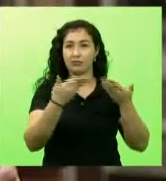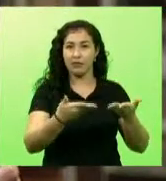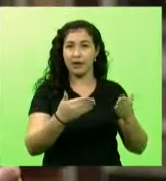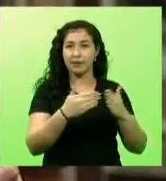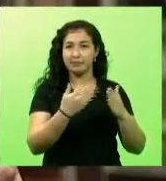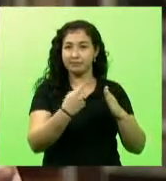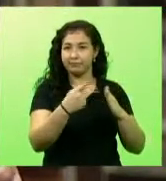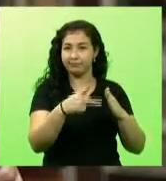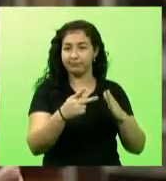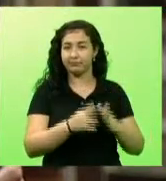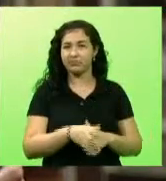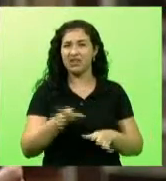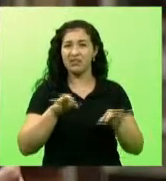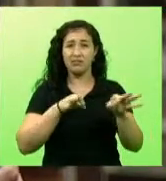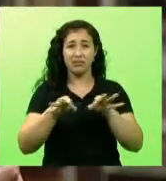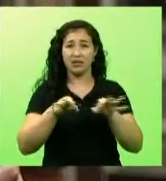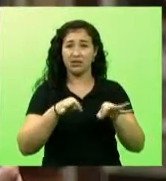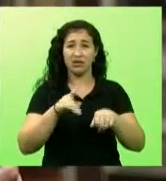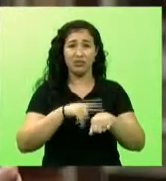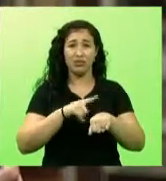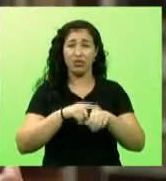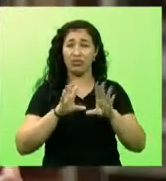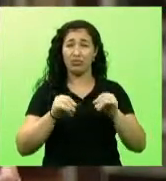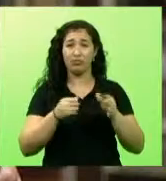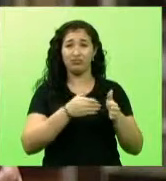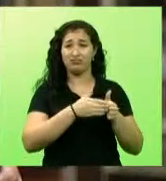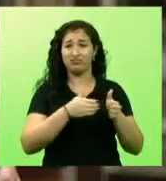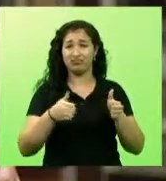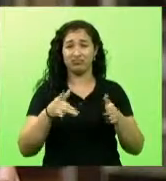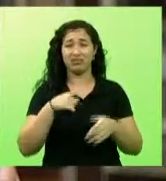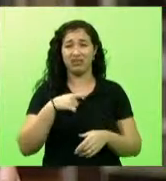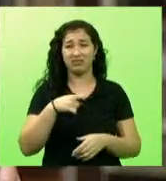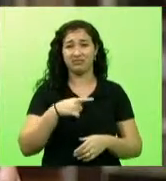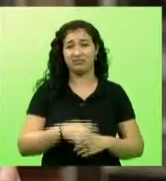Foi isso que foi planejado o tempo todo. Como eu disse,